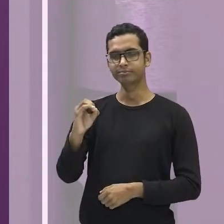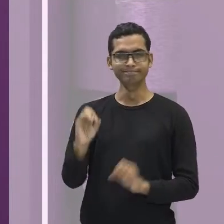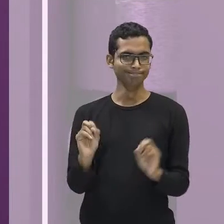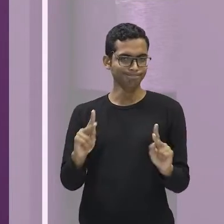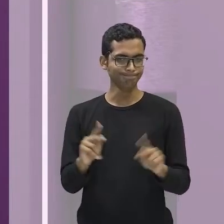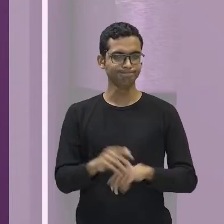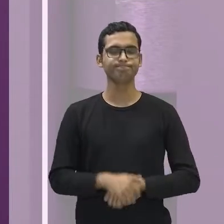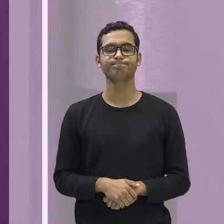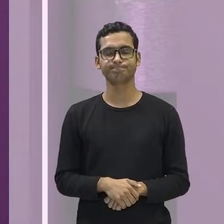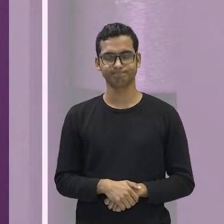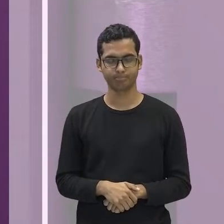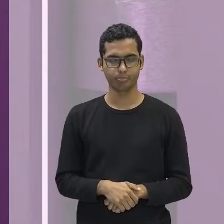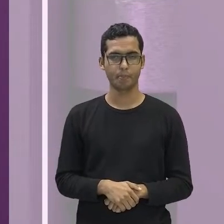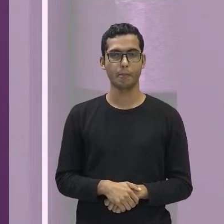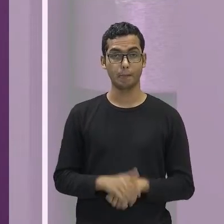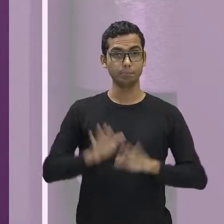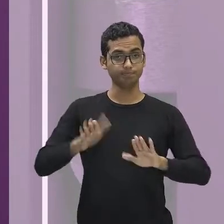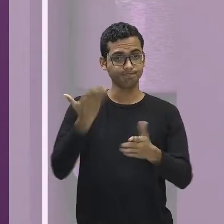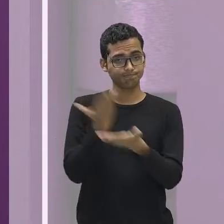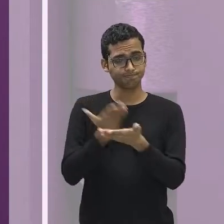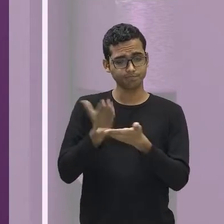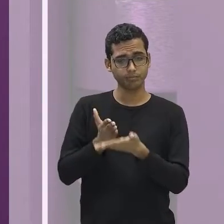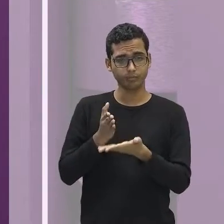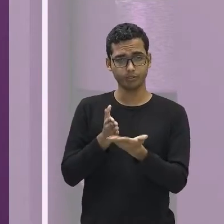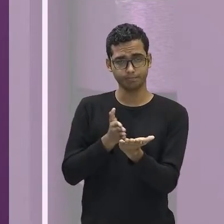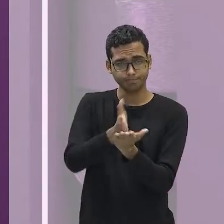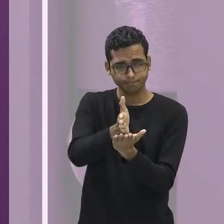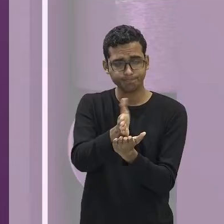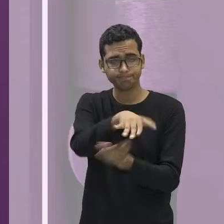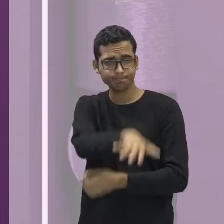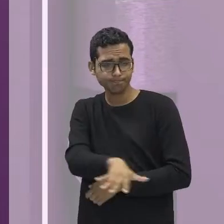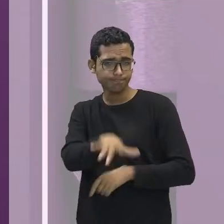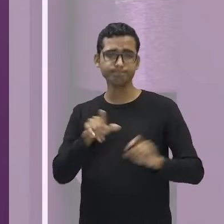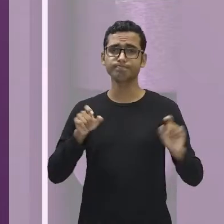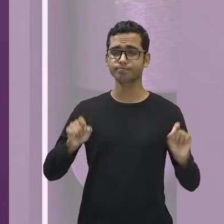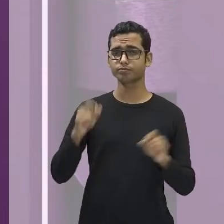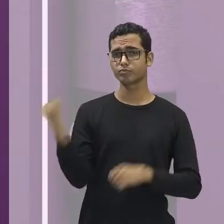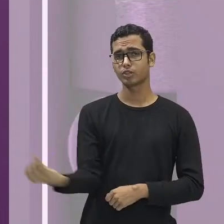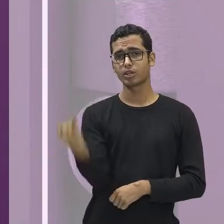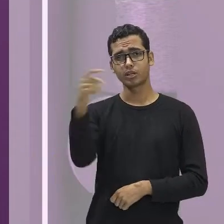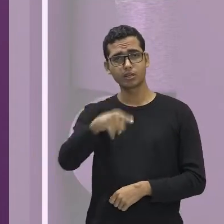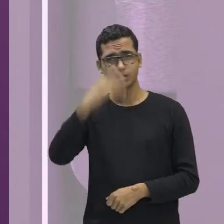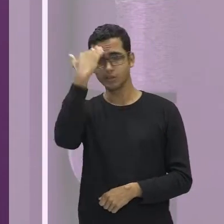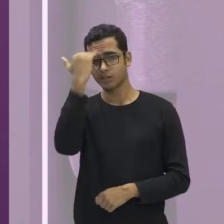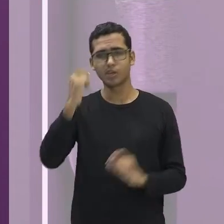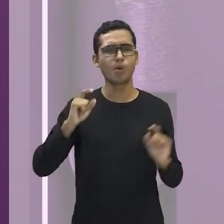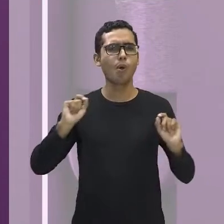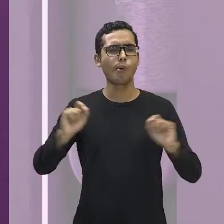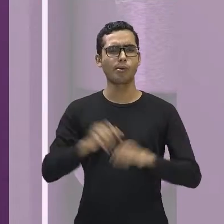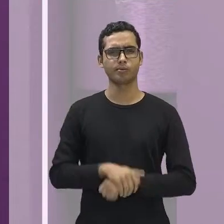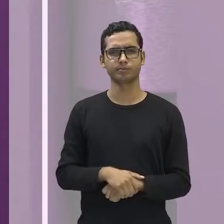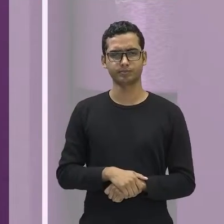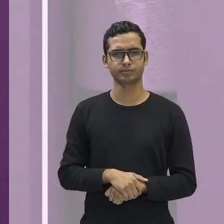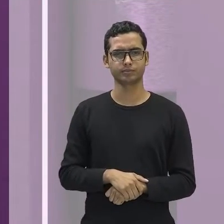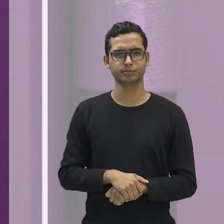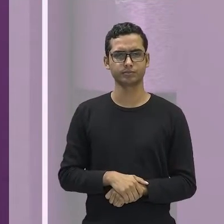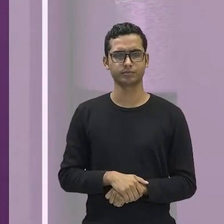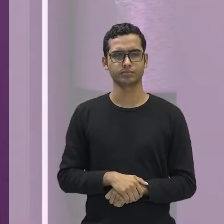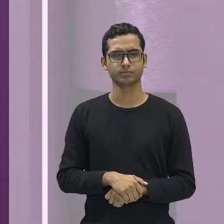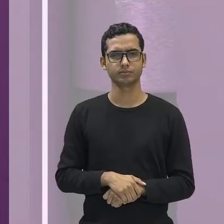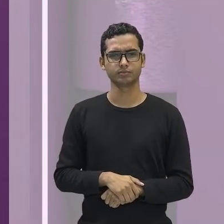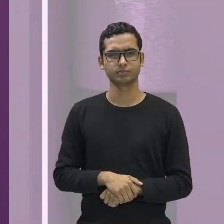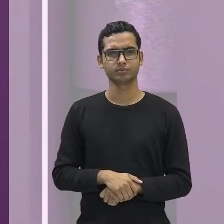dando continuidade no nosso estudo de potenciação, é importante que você saiba algo. A potenciação, ela